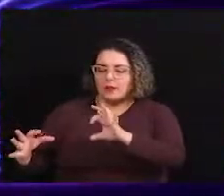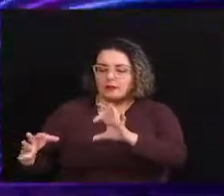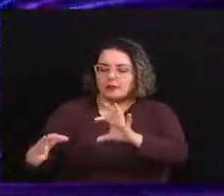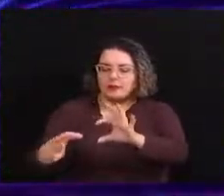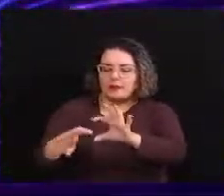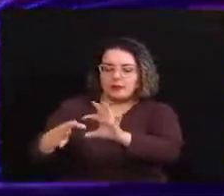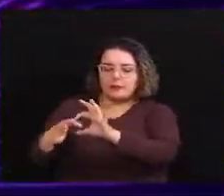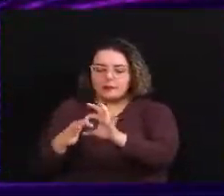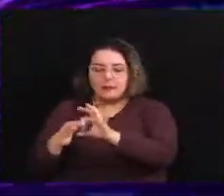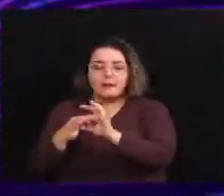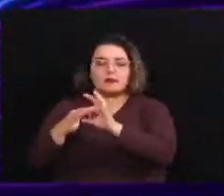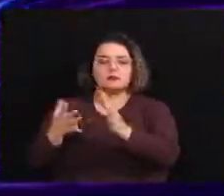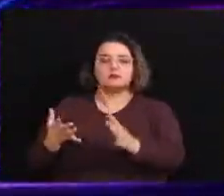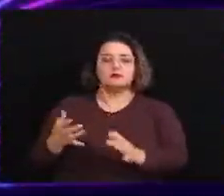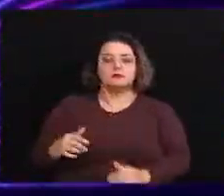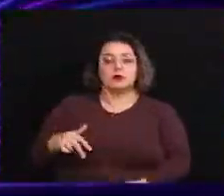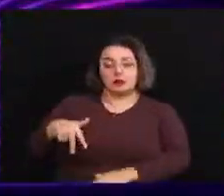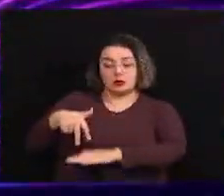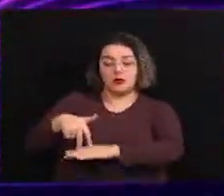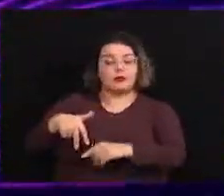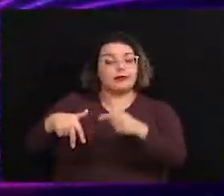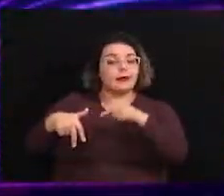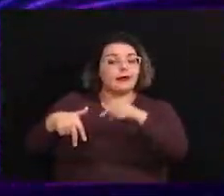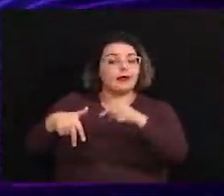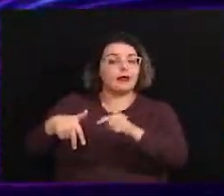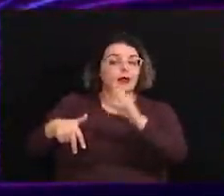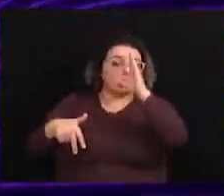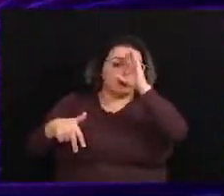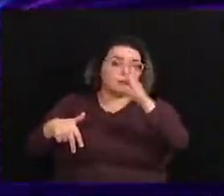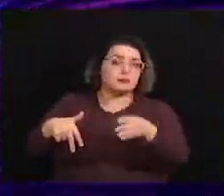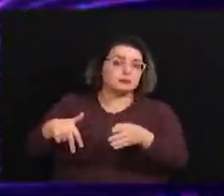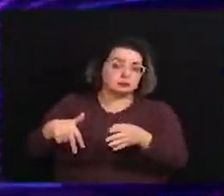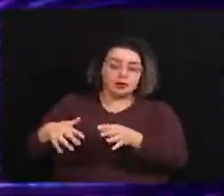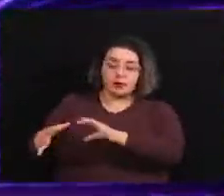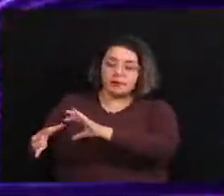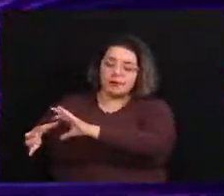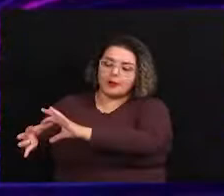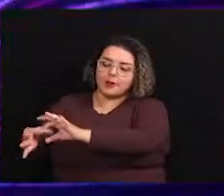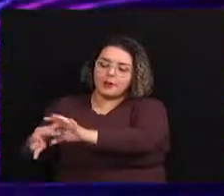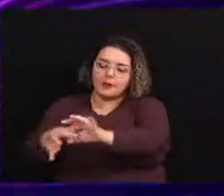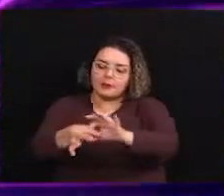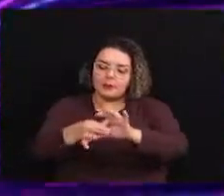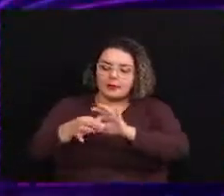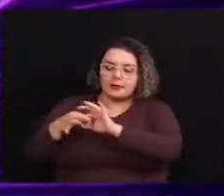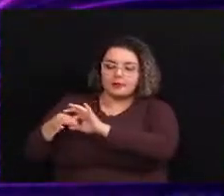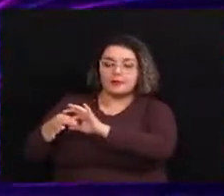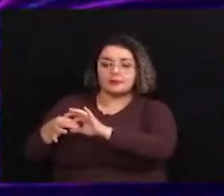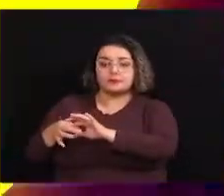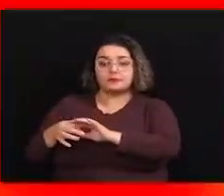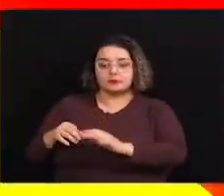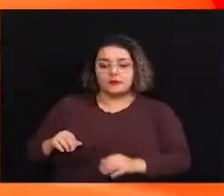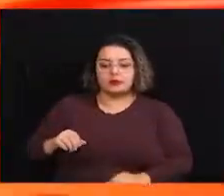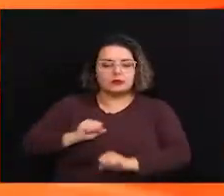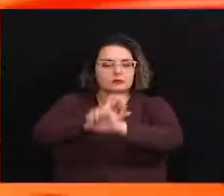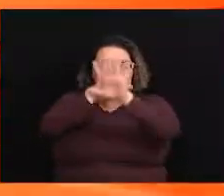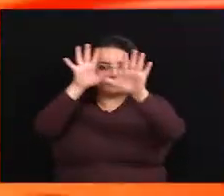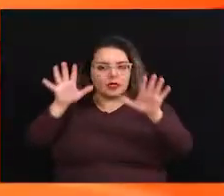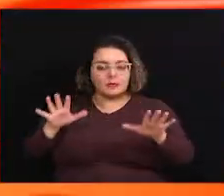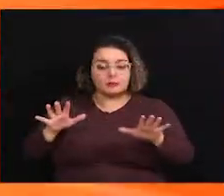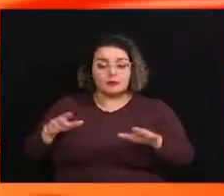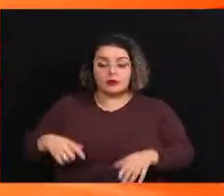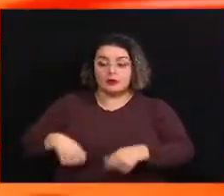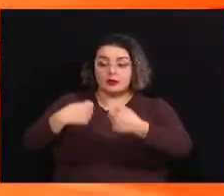mas literalmente ela é a amarração dos pontos, né? Porque ela tá nessa jornada muito clara.